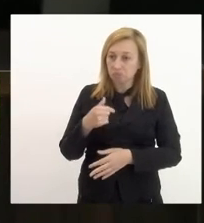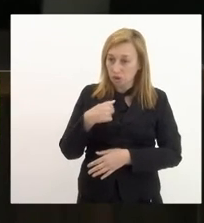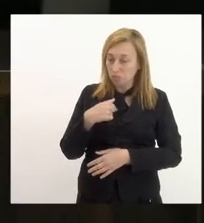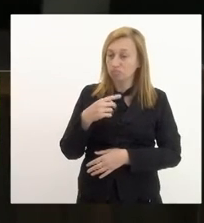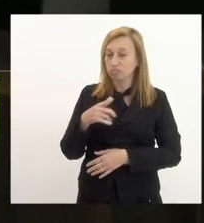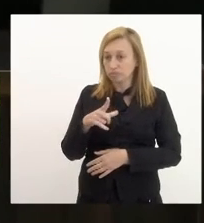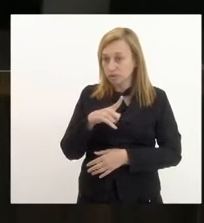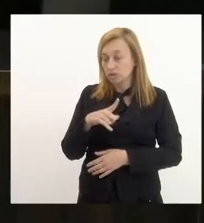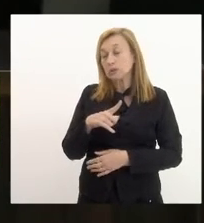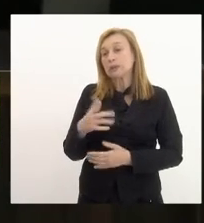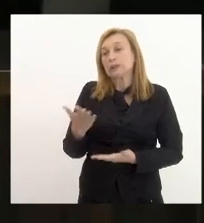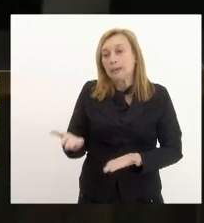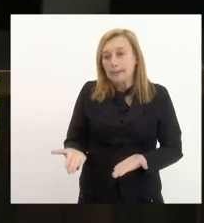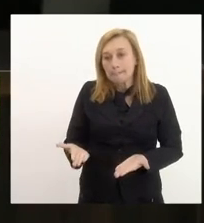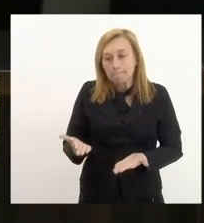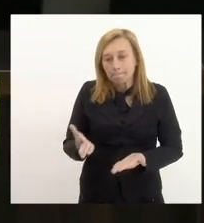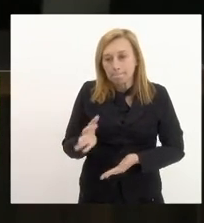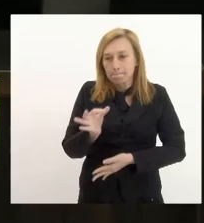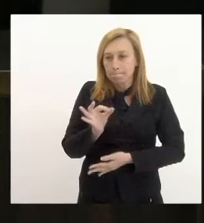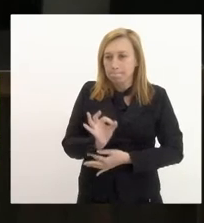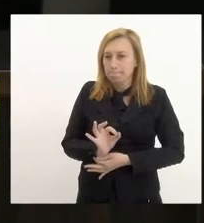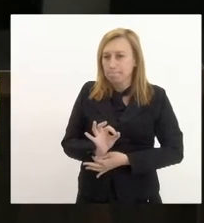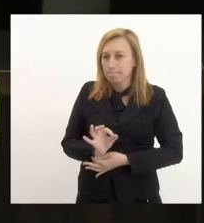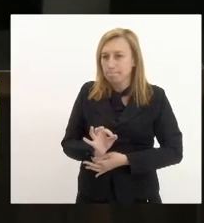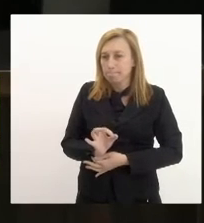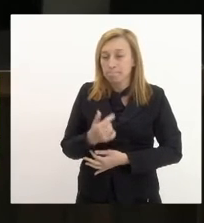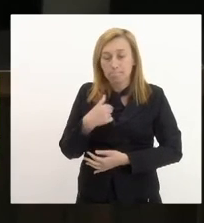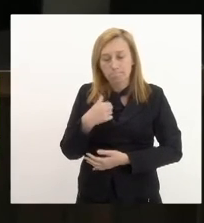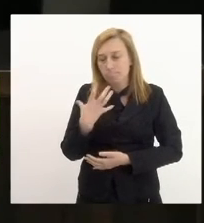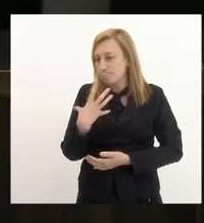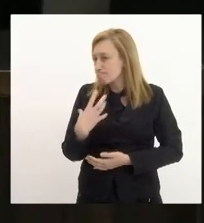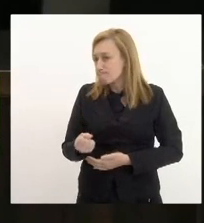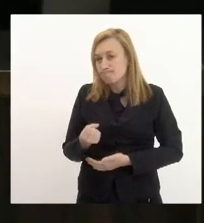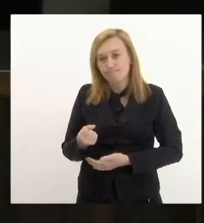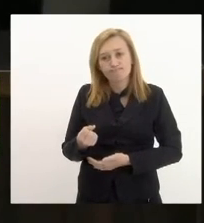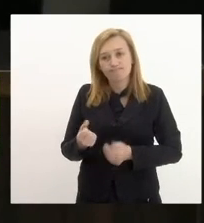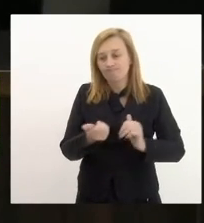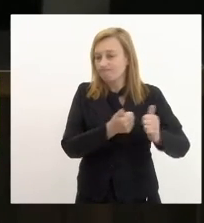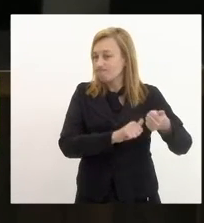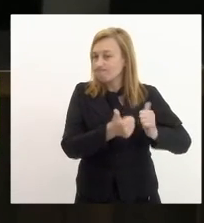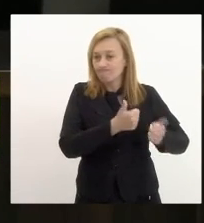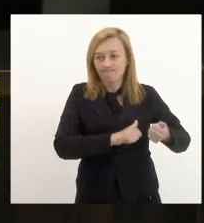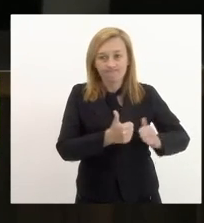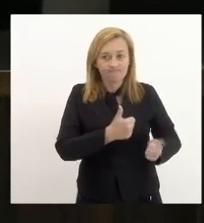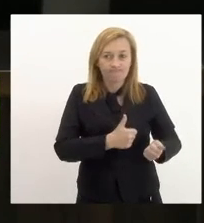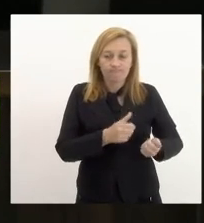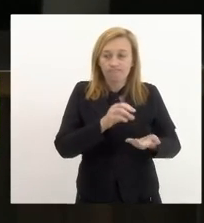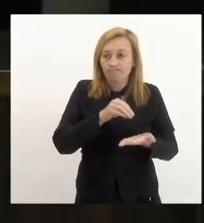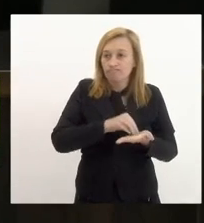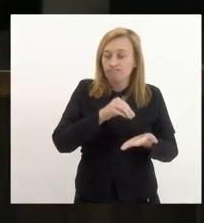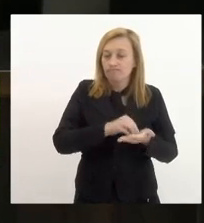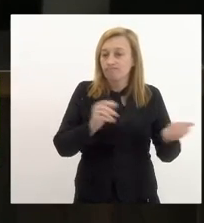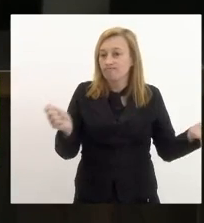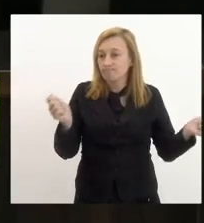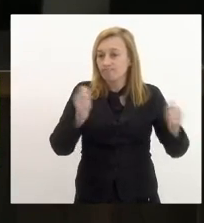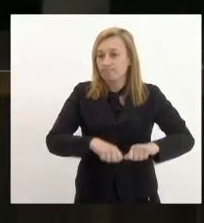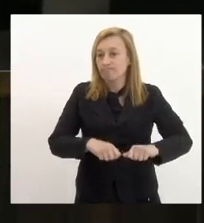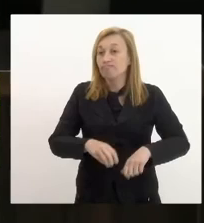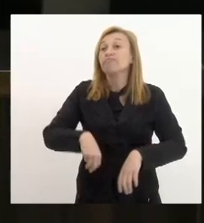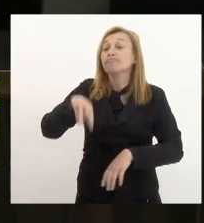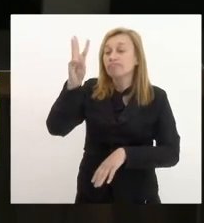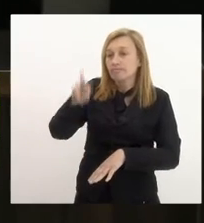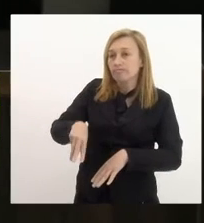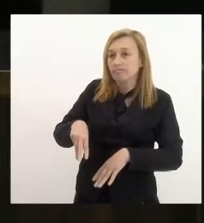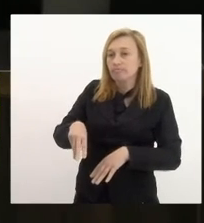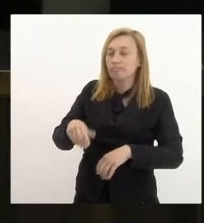eu sob hipótese alguma aceitaria se avaliado por falta de competência de quem